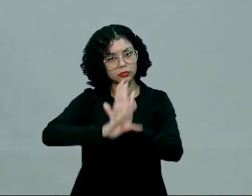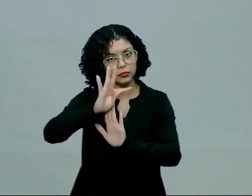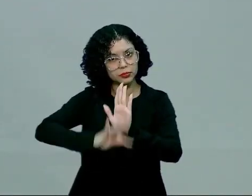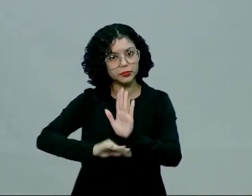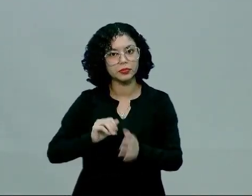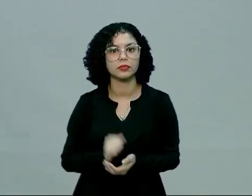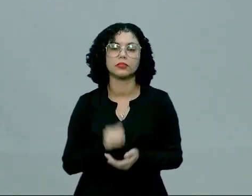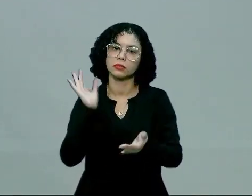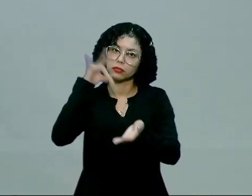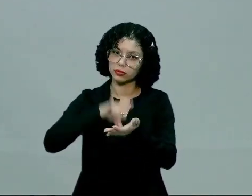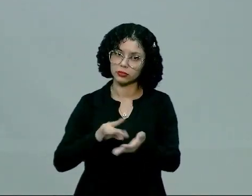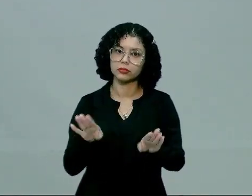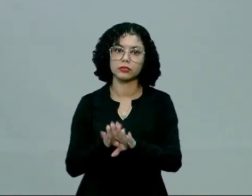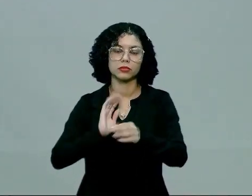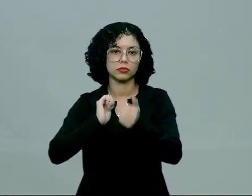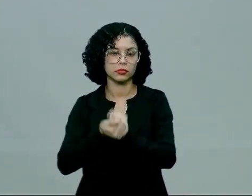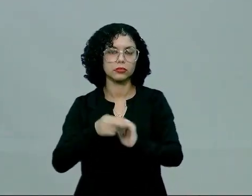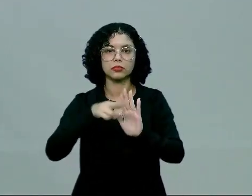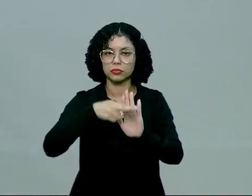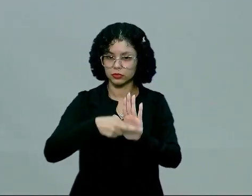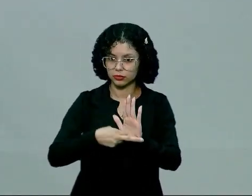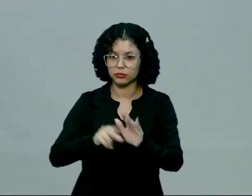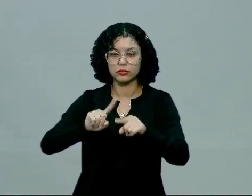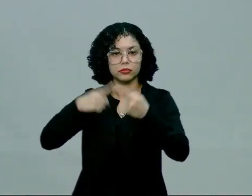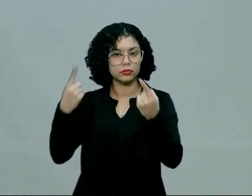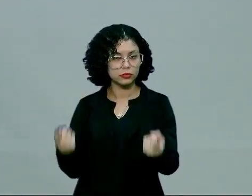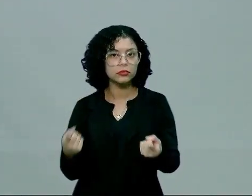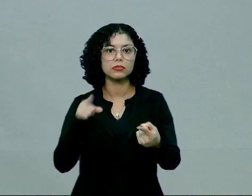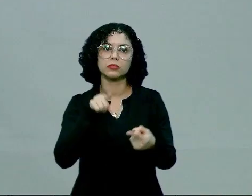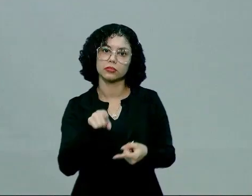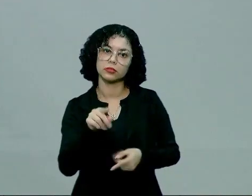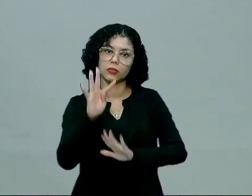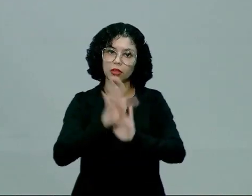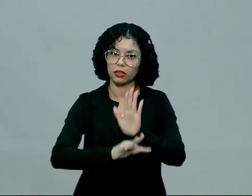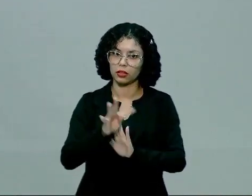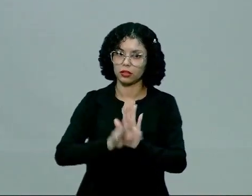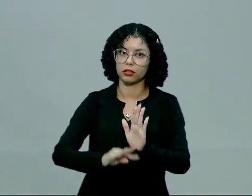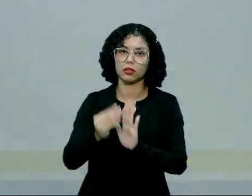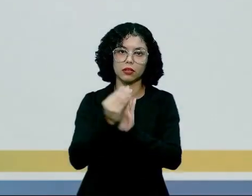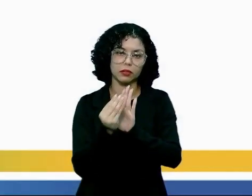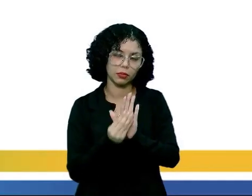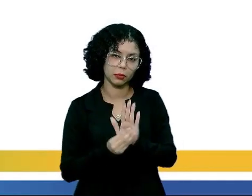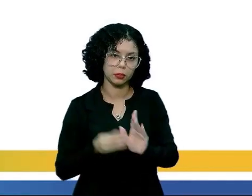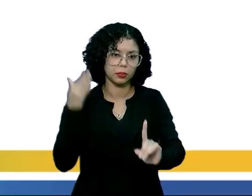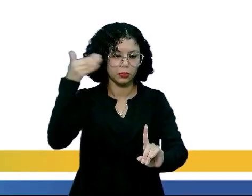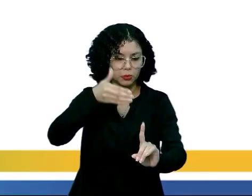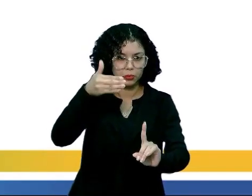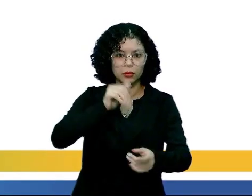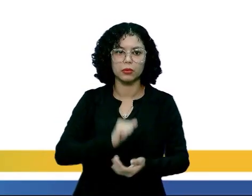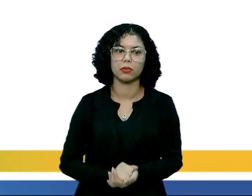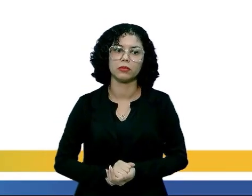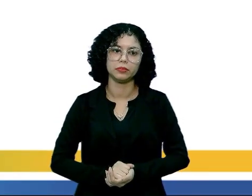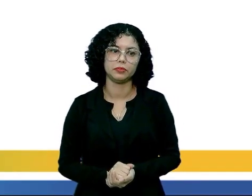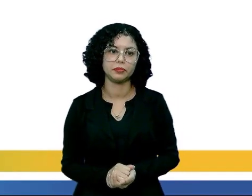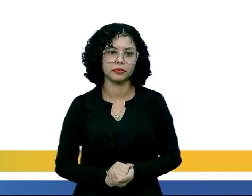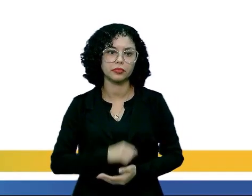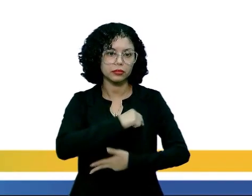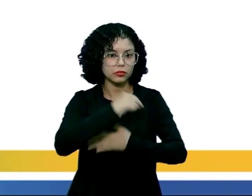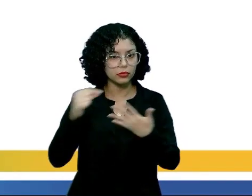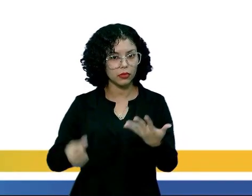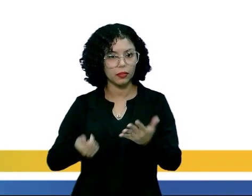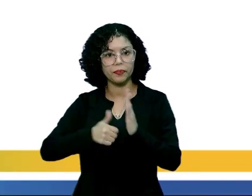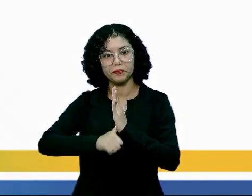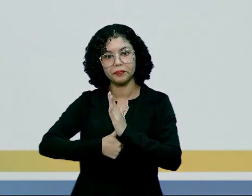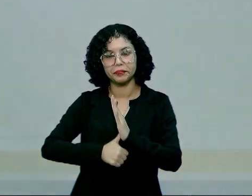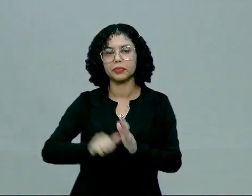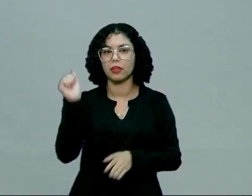e da idade o esporte tem regra Porém Aqui no texto não é dado essa inferencia então vamos seguir elemento da